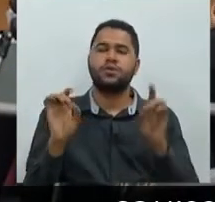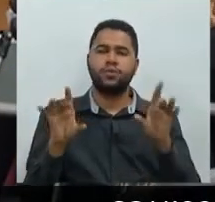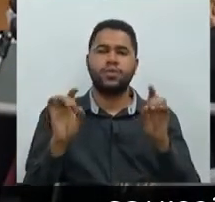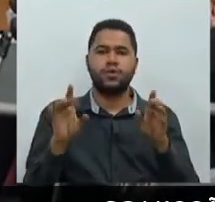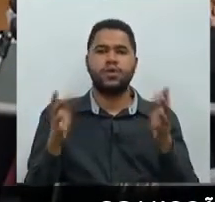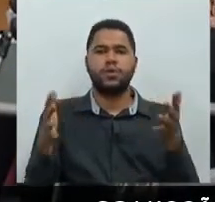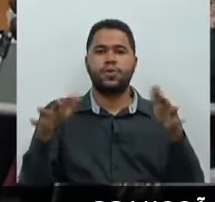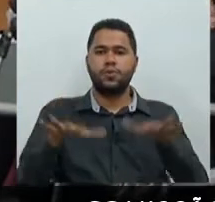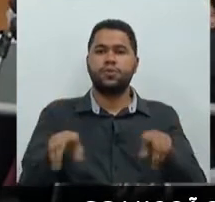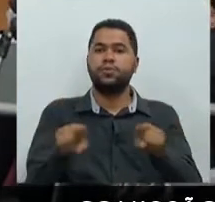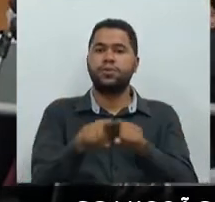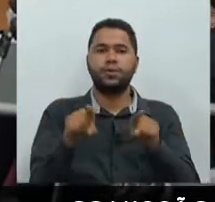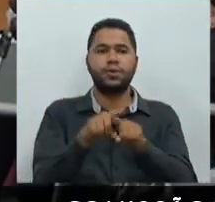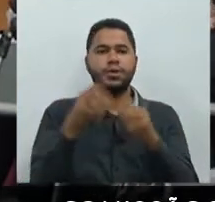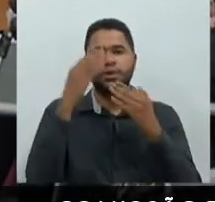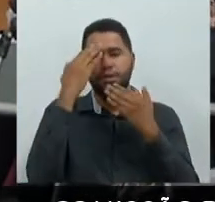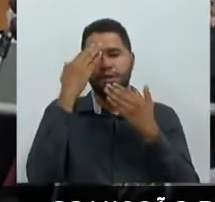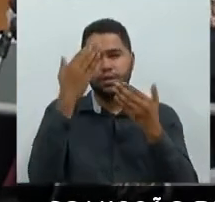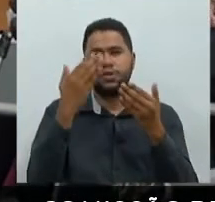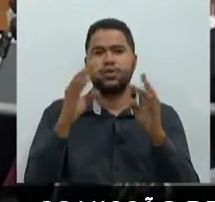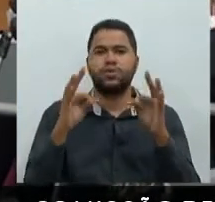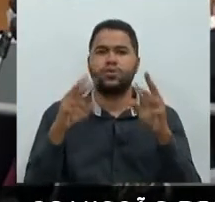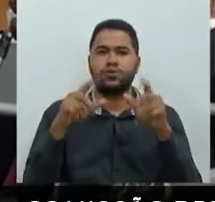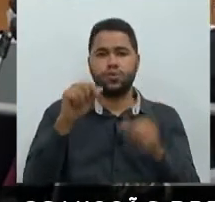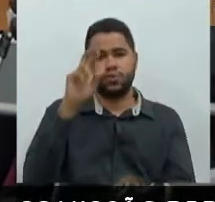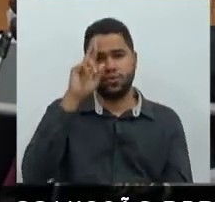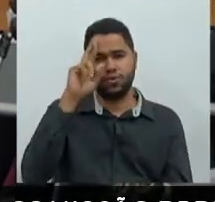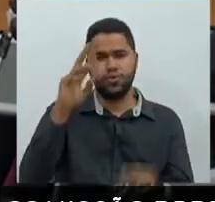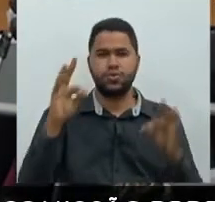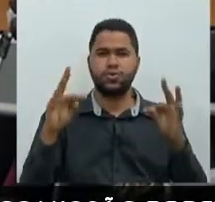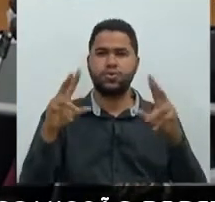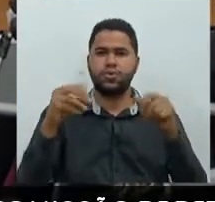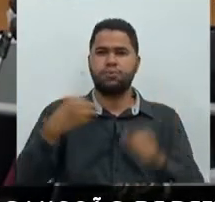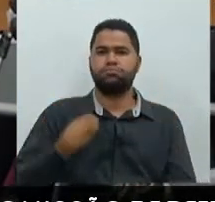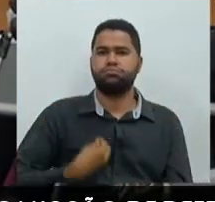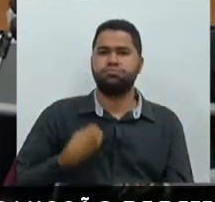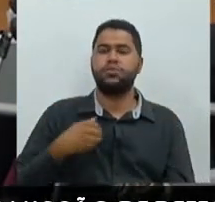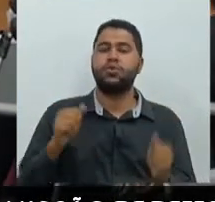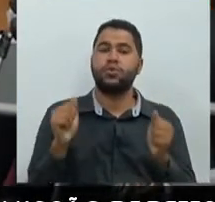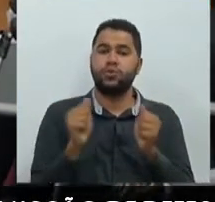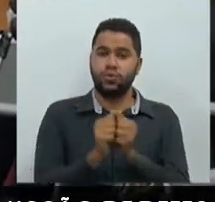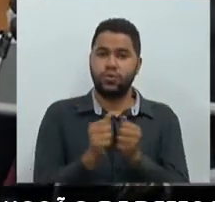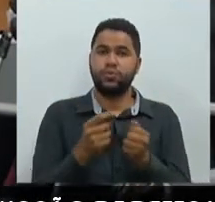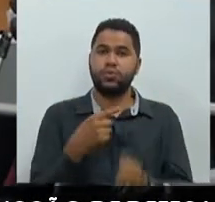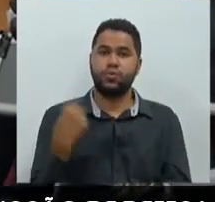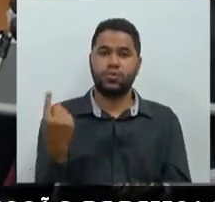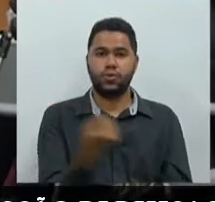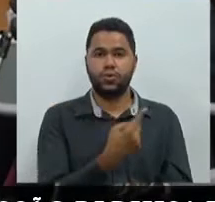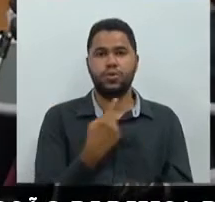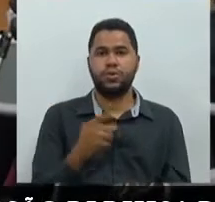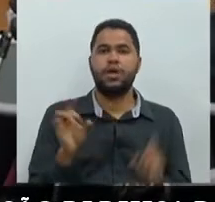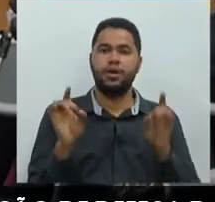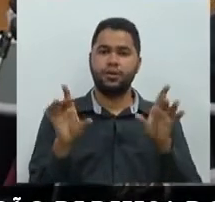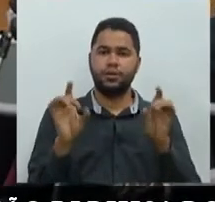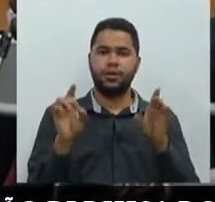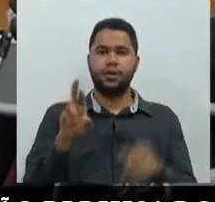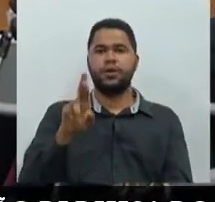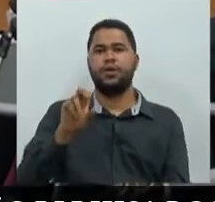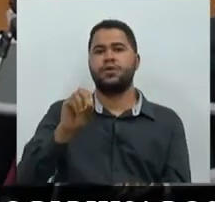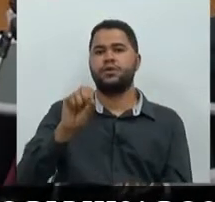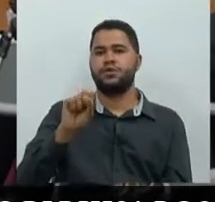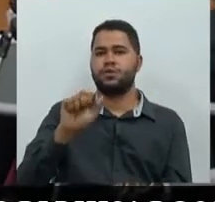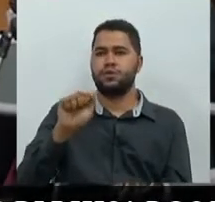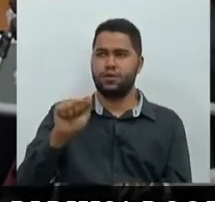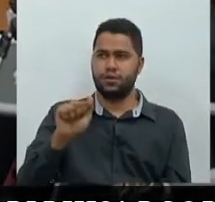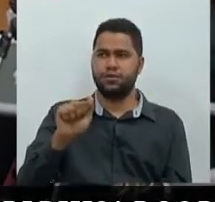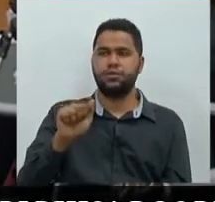já agradecer todas as diretoras, diretores que participaram conosco aqui, em especial aí a Rosa